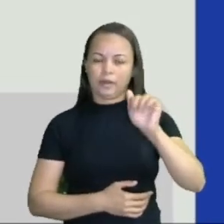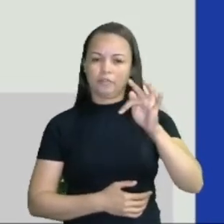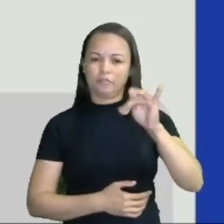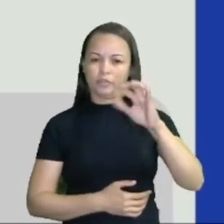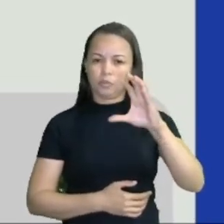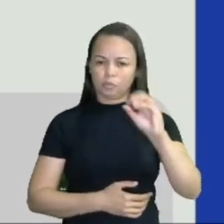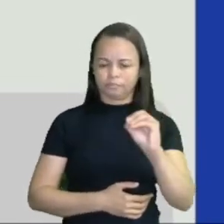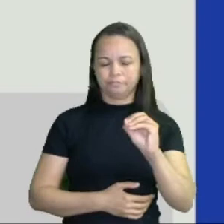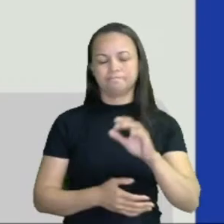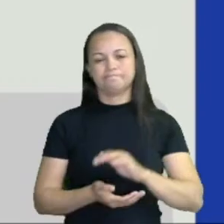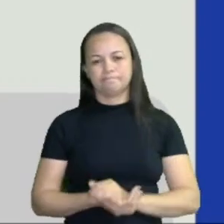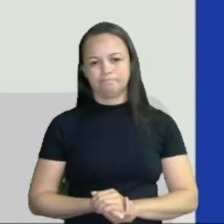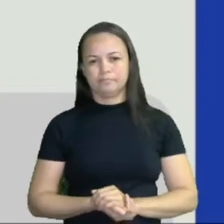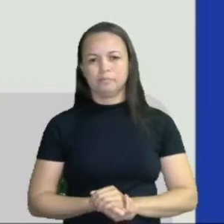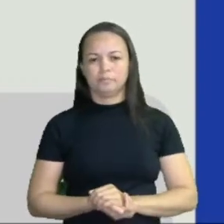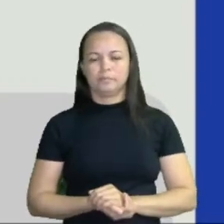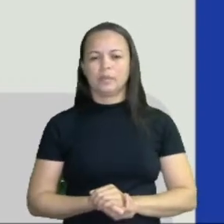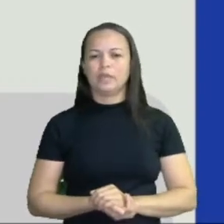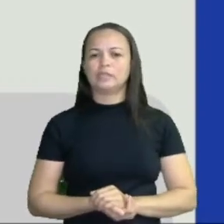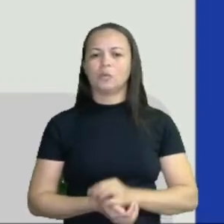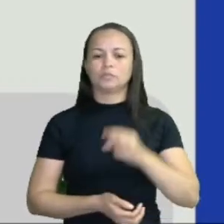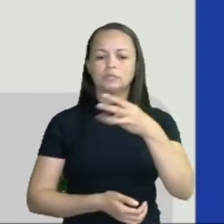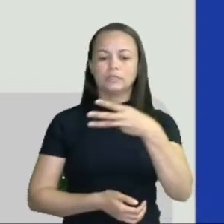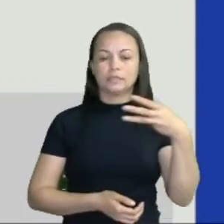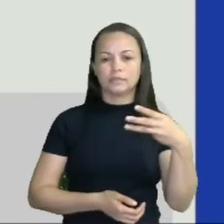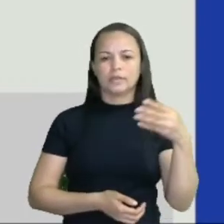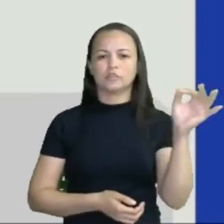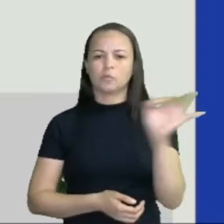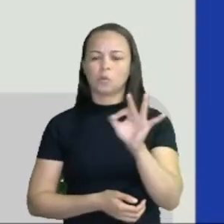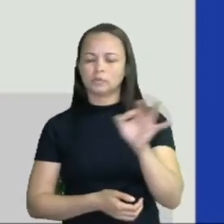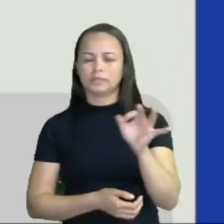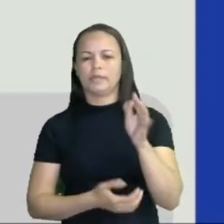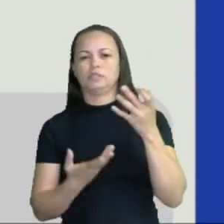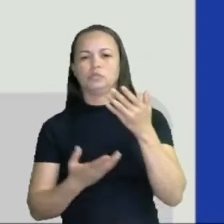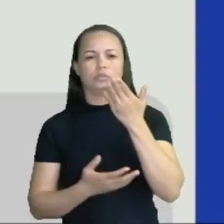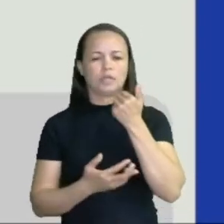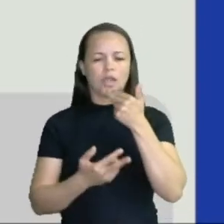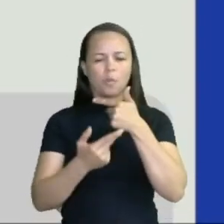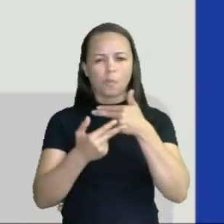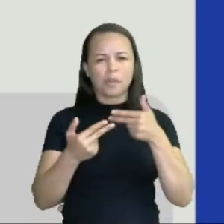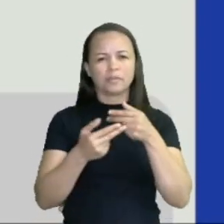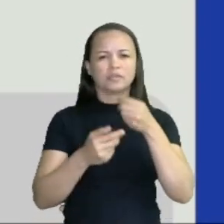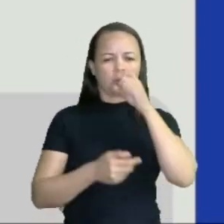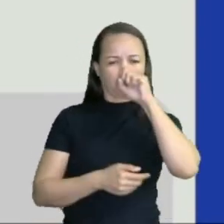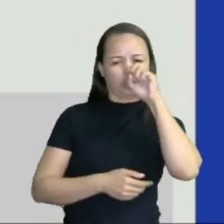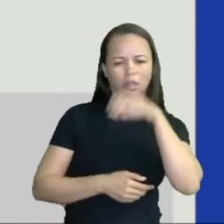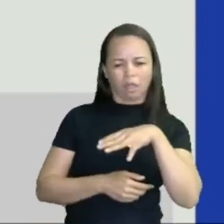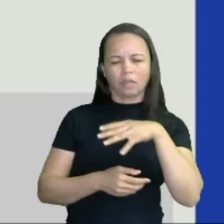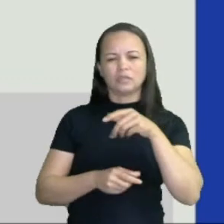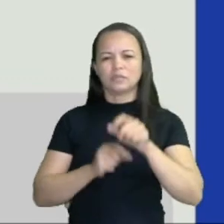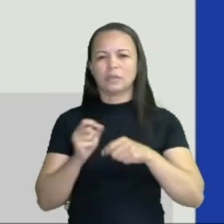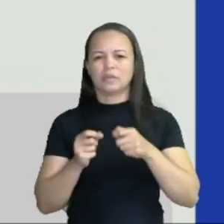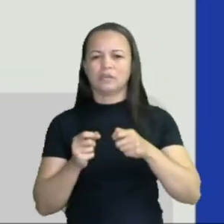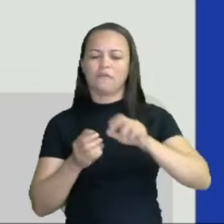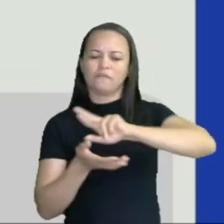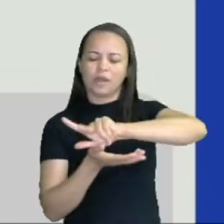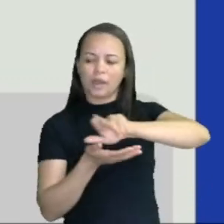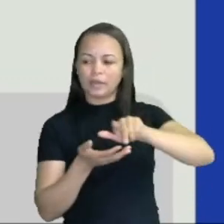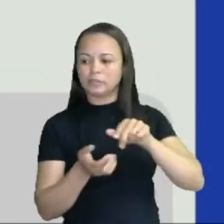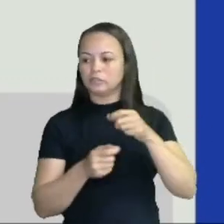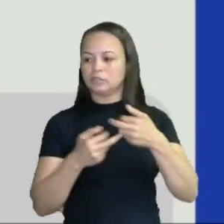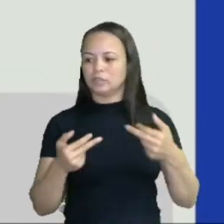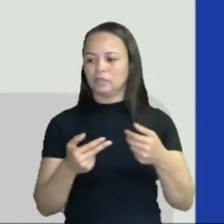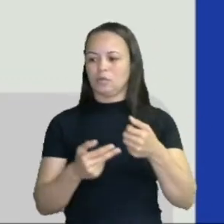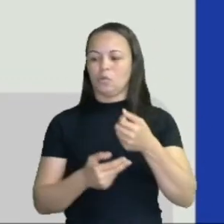33% dos alimentos, em média, são perdidos ou desperdiçados. 1,3 bilhão de toneladas de alimentos